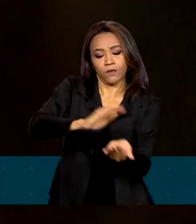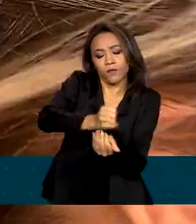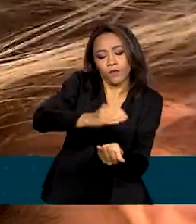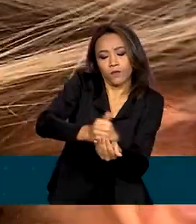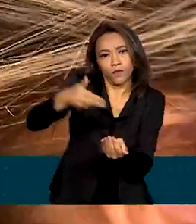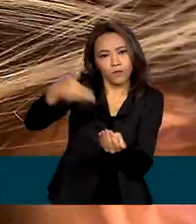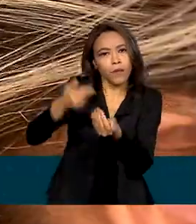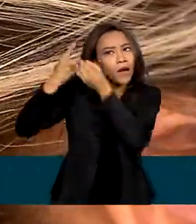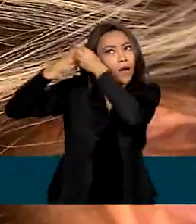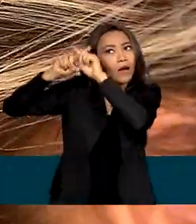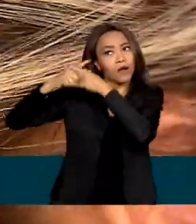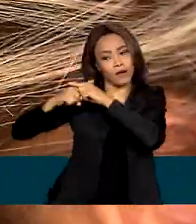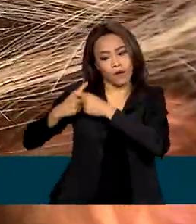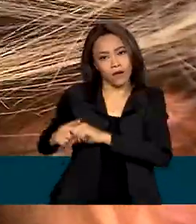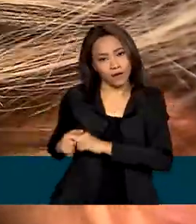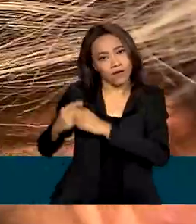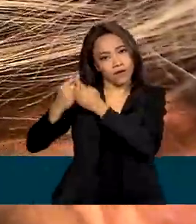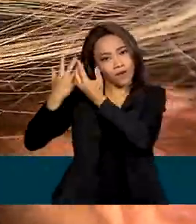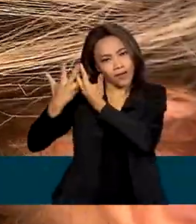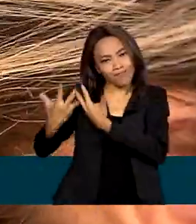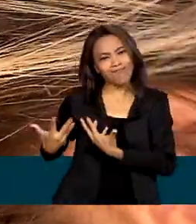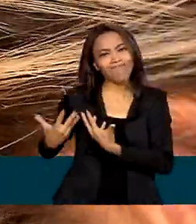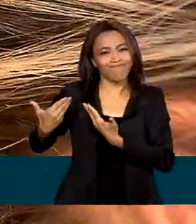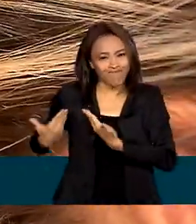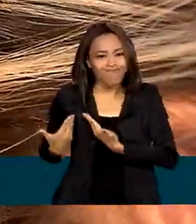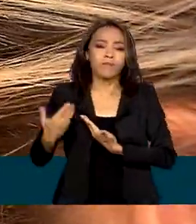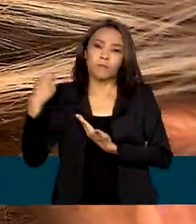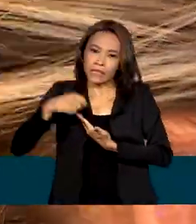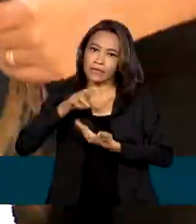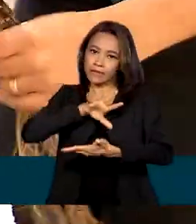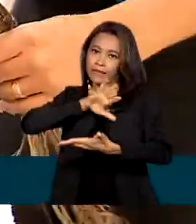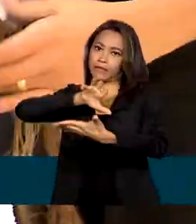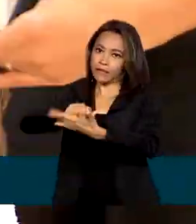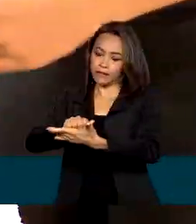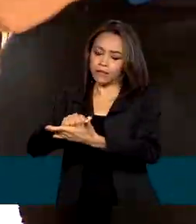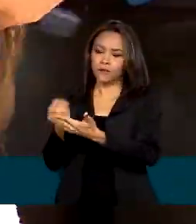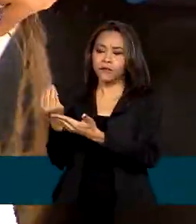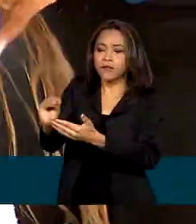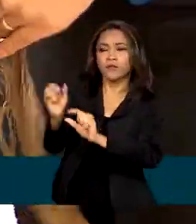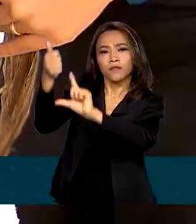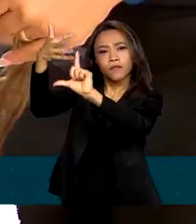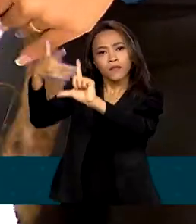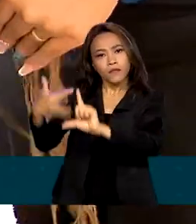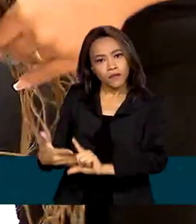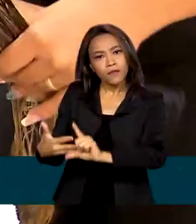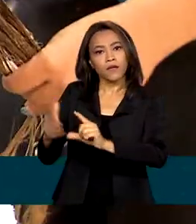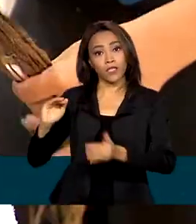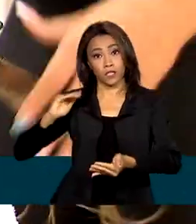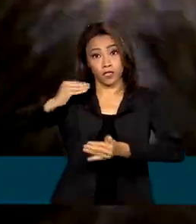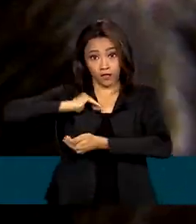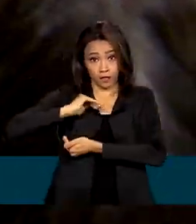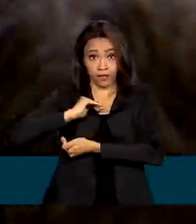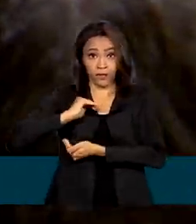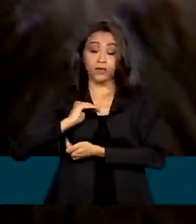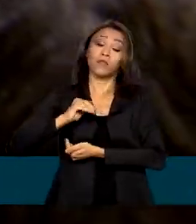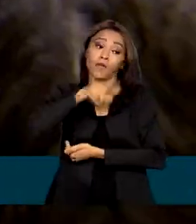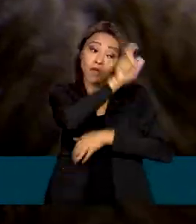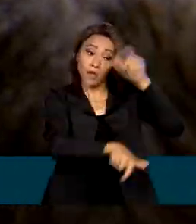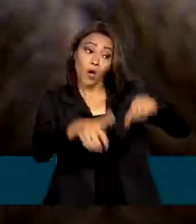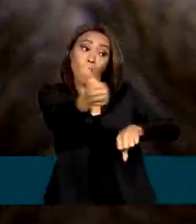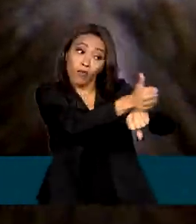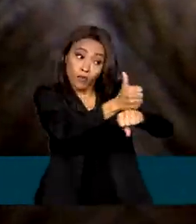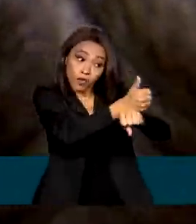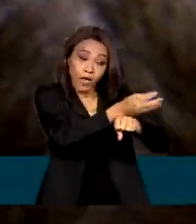cosméticos para trançar e modelar os cabelos seja registrada no site da Anvisa por consumidores profissionais